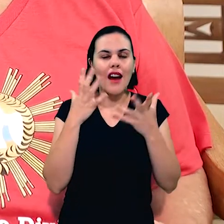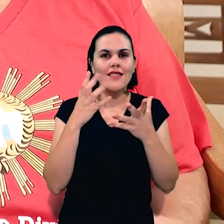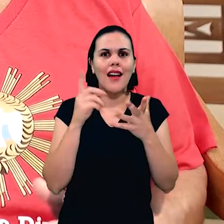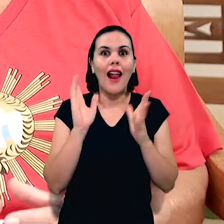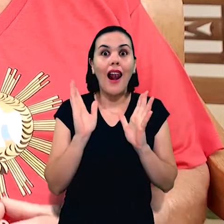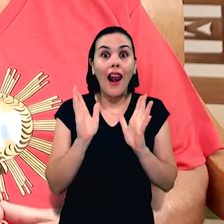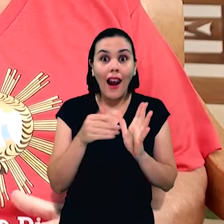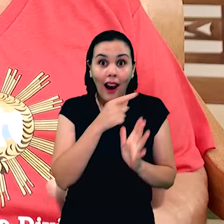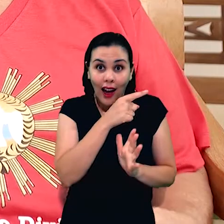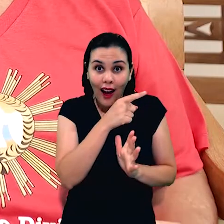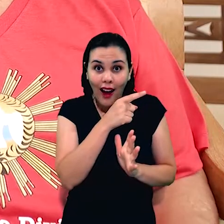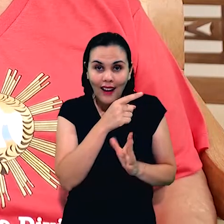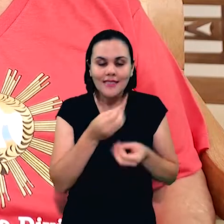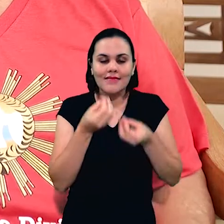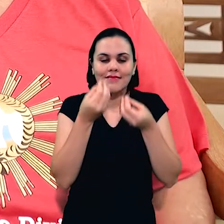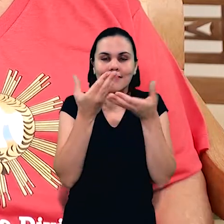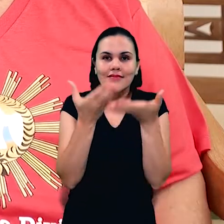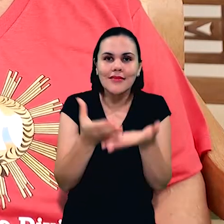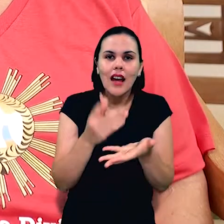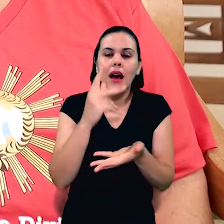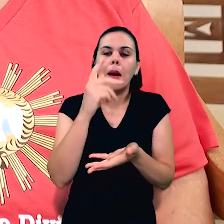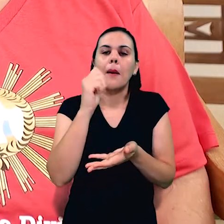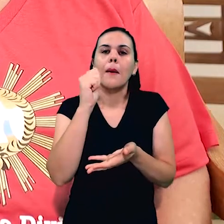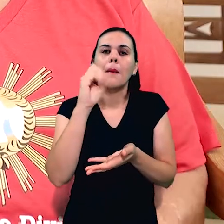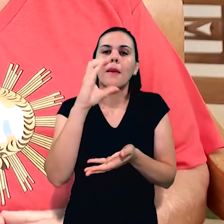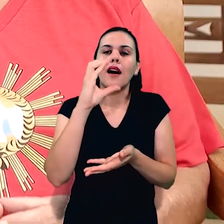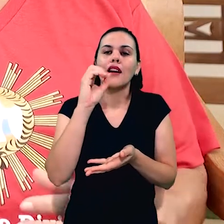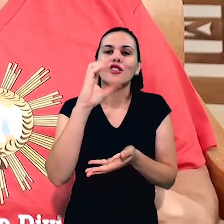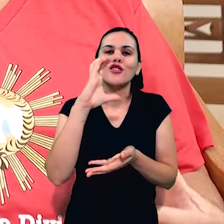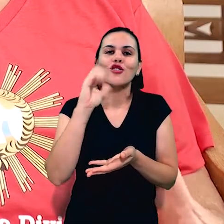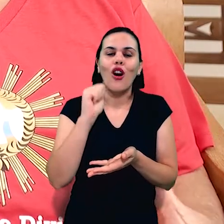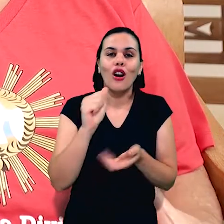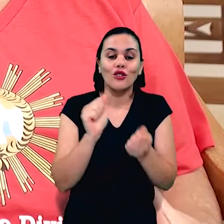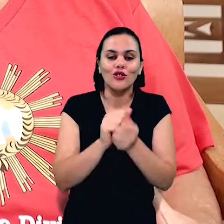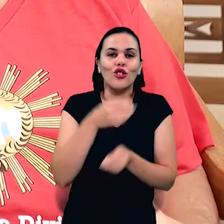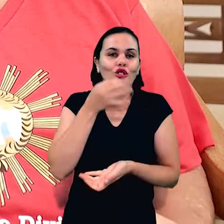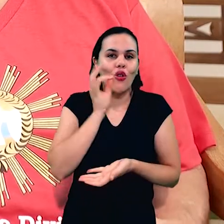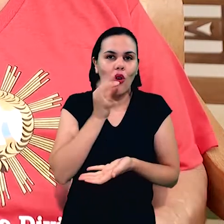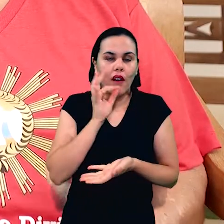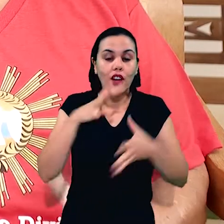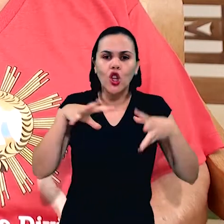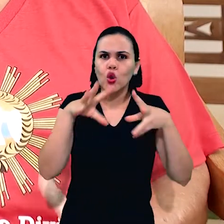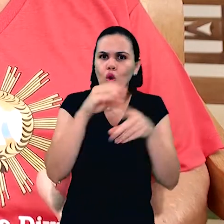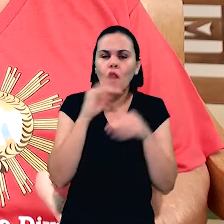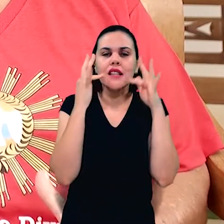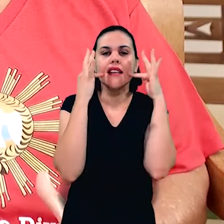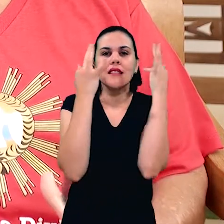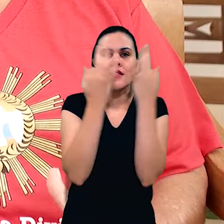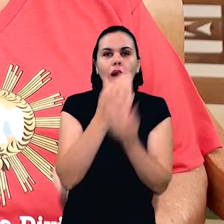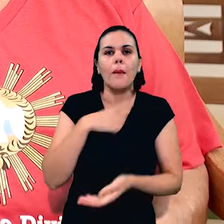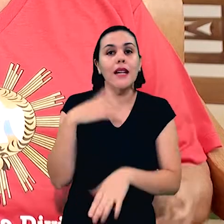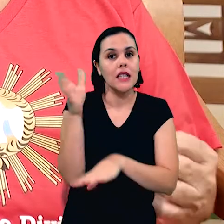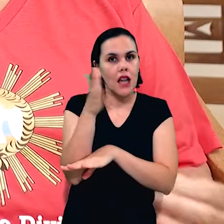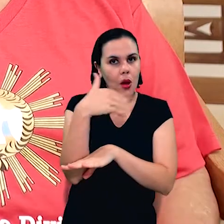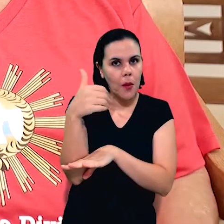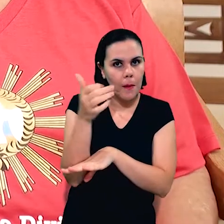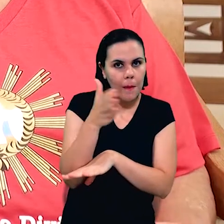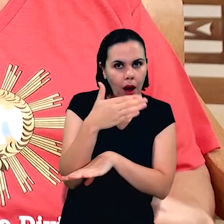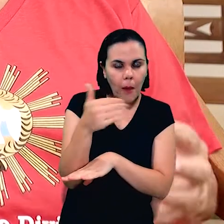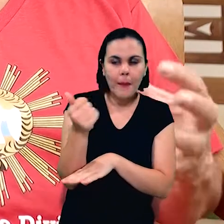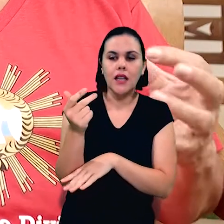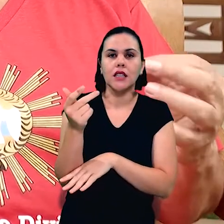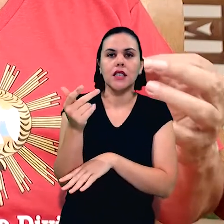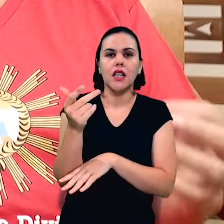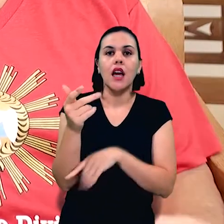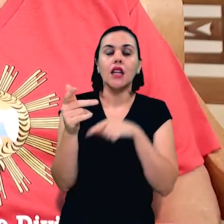paçoca, distribuem paçoca com café. E lá todas as famílias possuem uma bandeira, ao